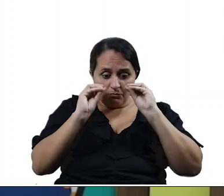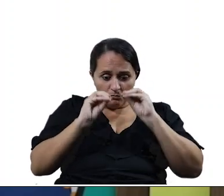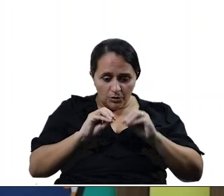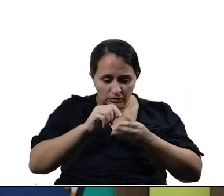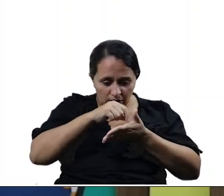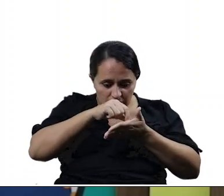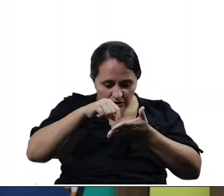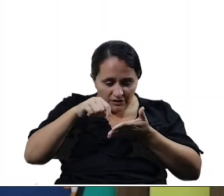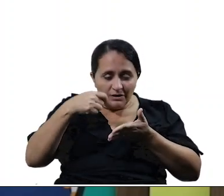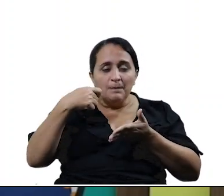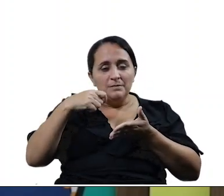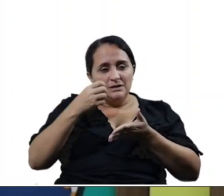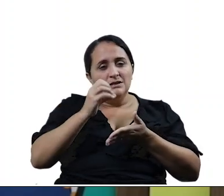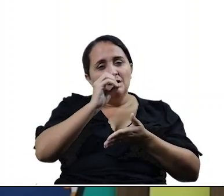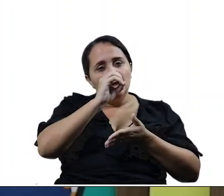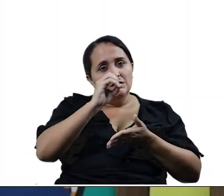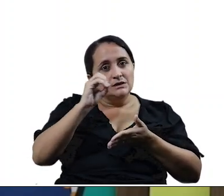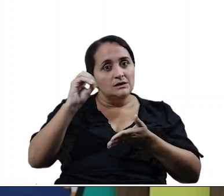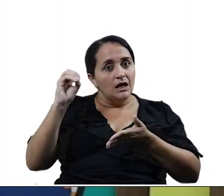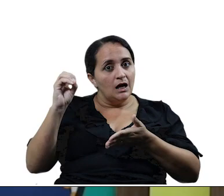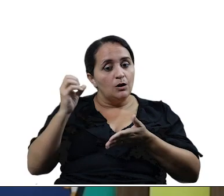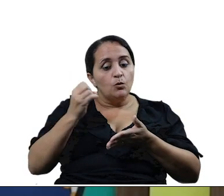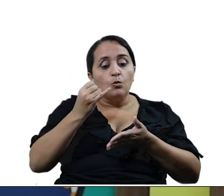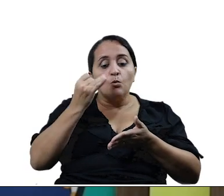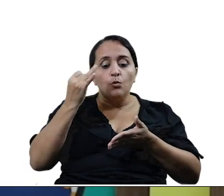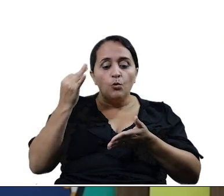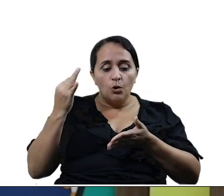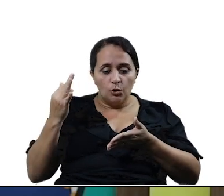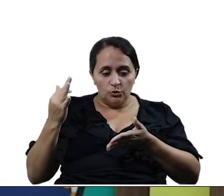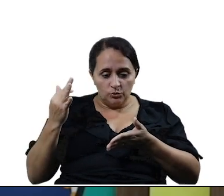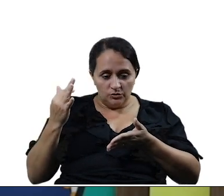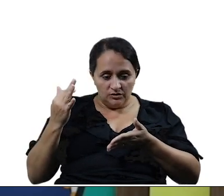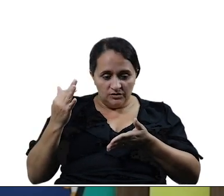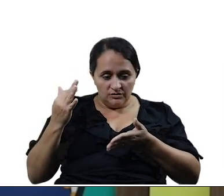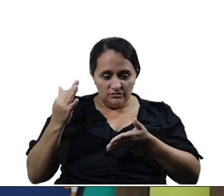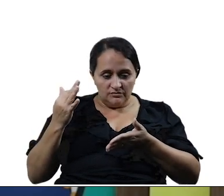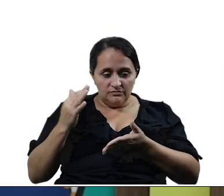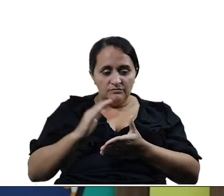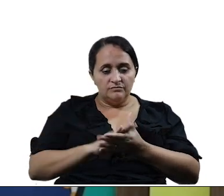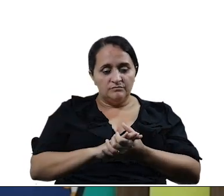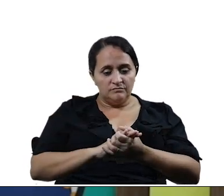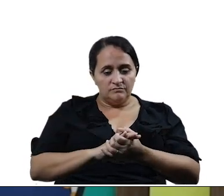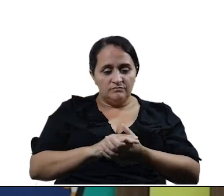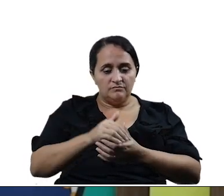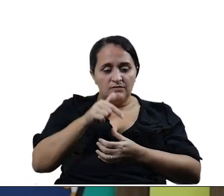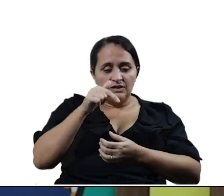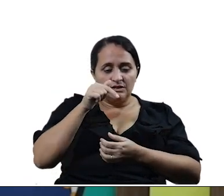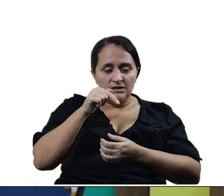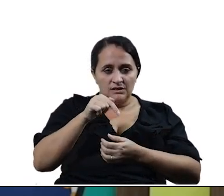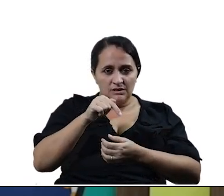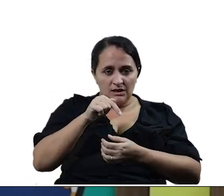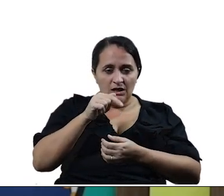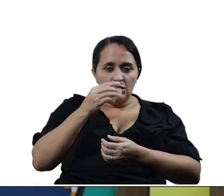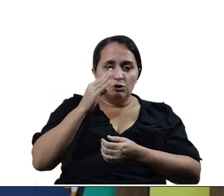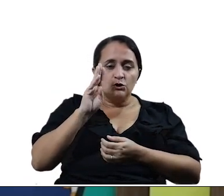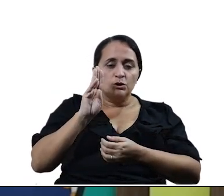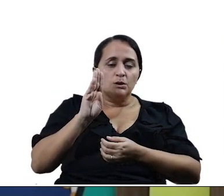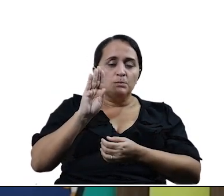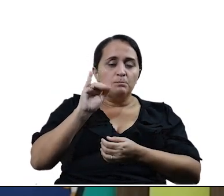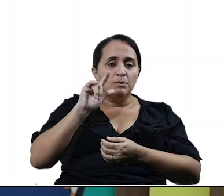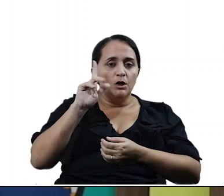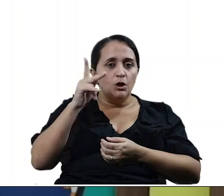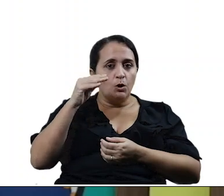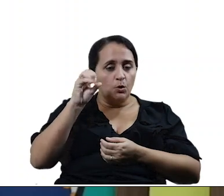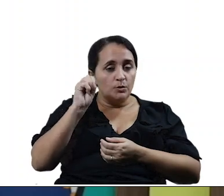assim, 7 bilhões e 600 milhões de cédulas,